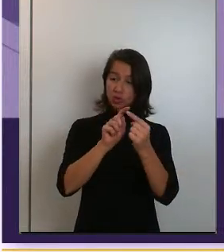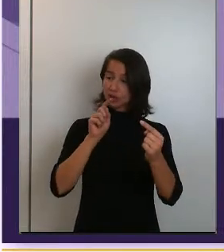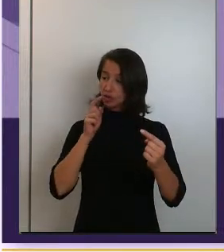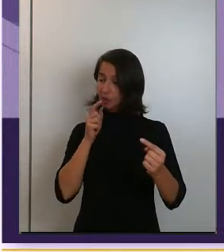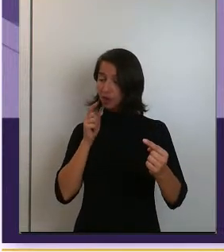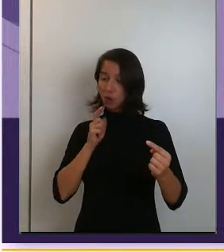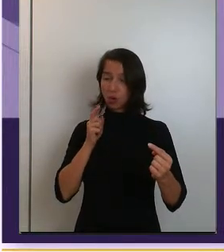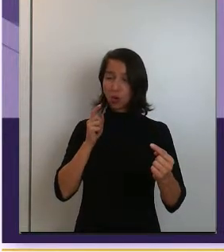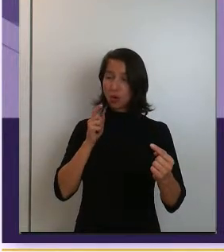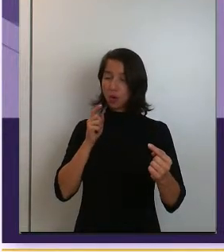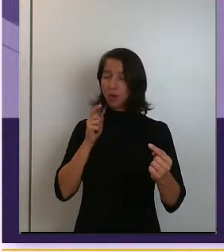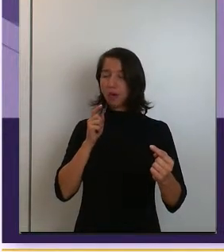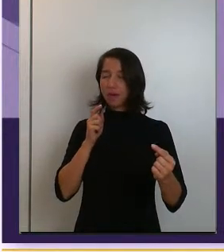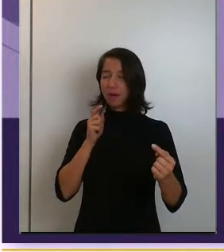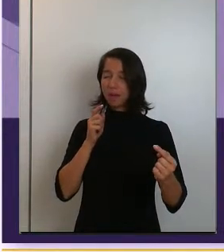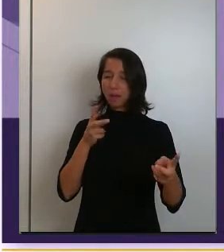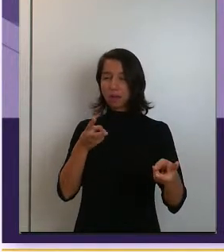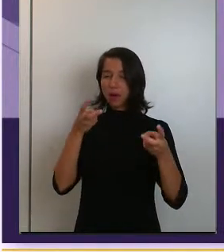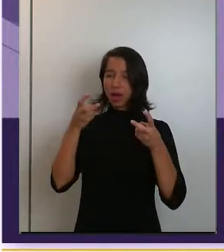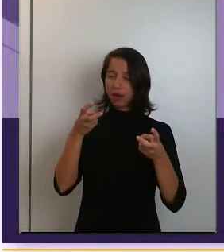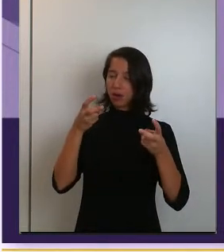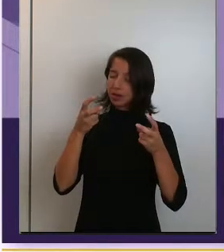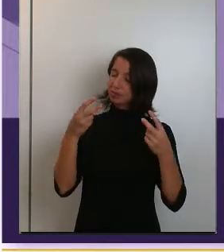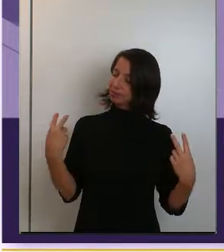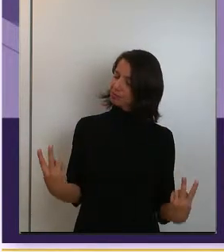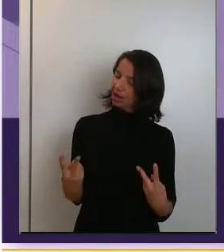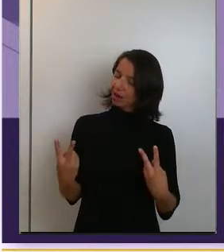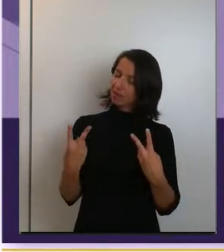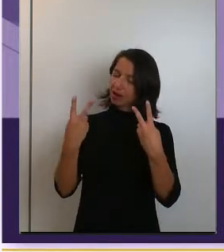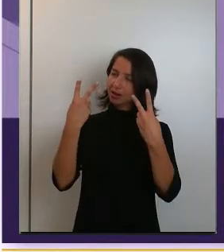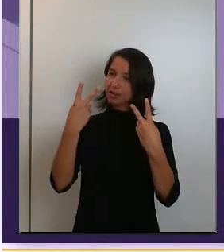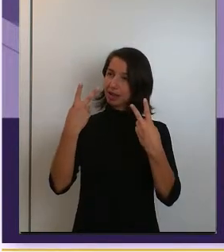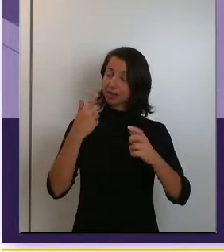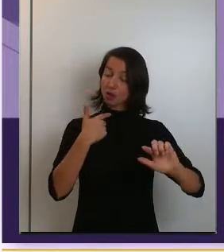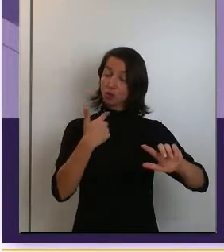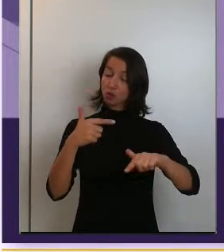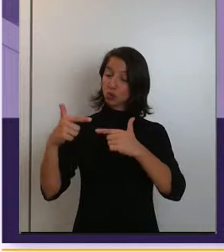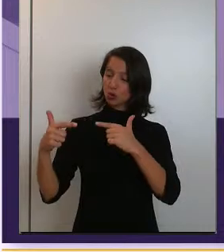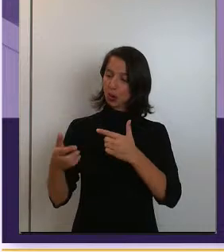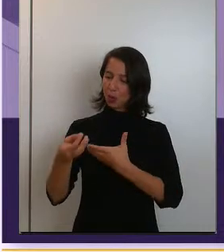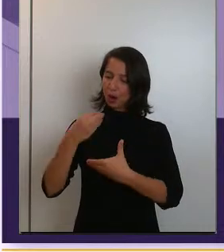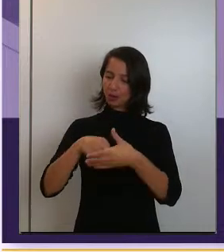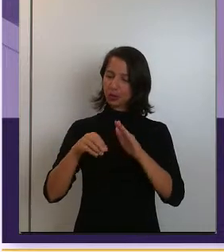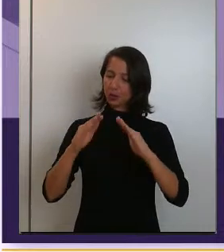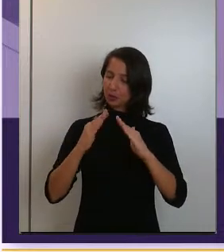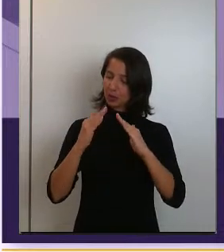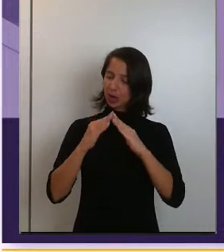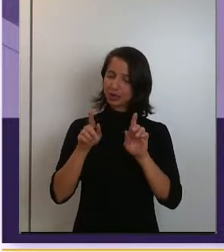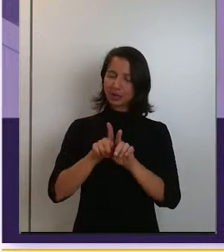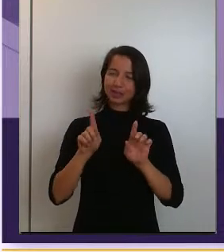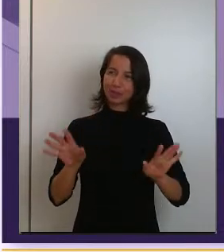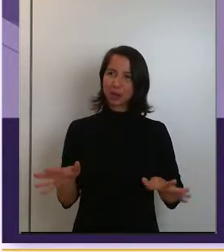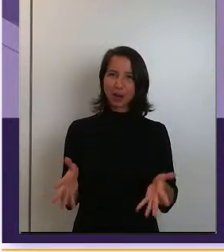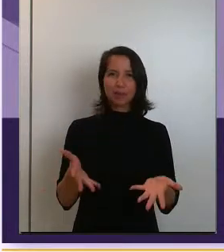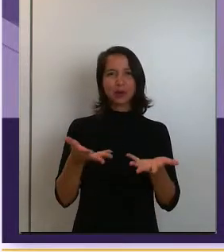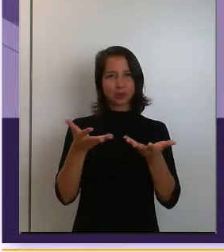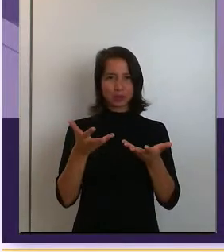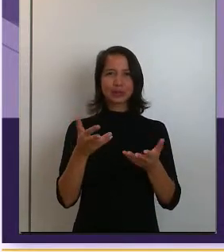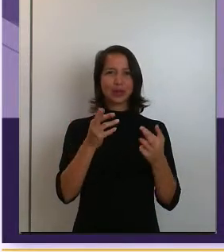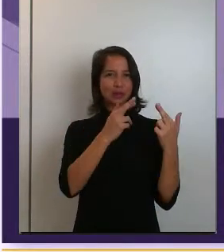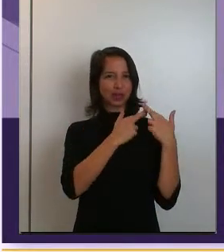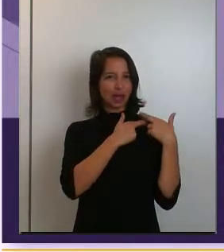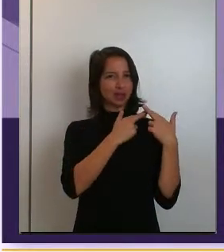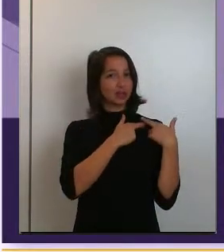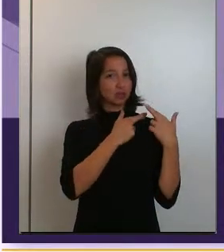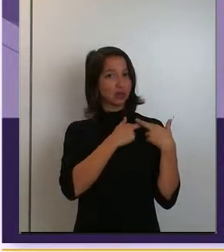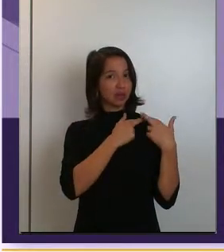pelo reconhecimento e valorização do trabalho doméstico não remunerado e a promoção da responsabilidade compartilhada no domicílio e na